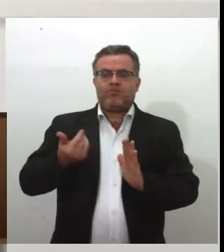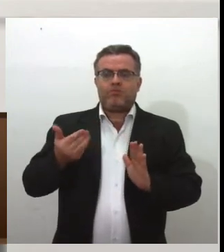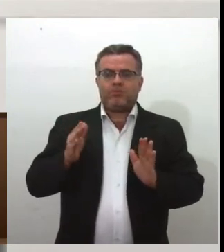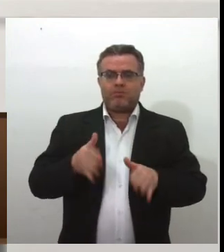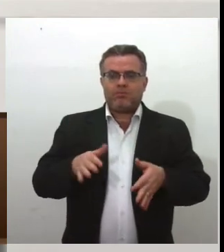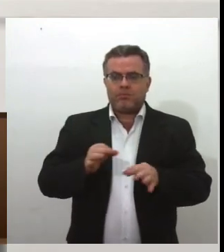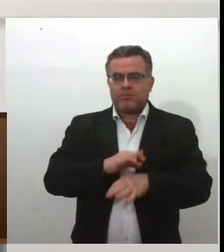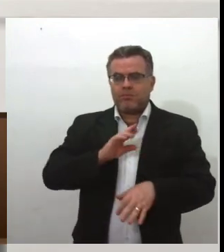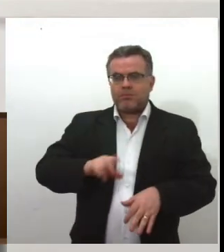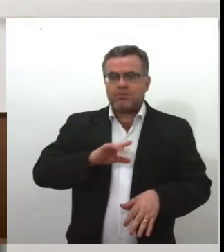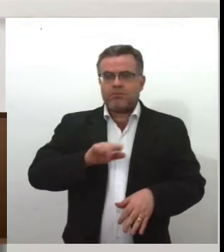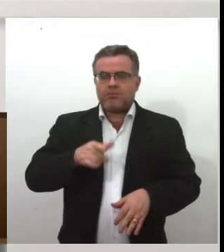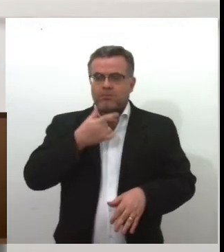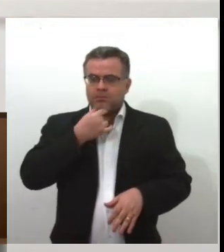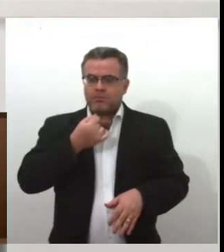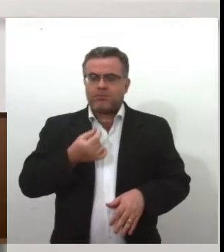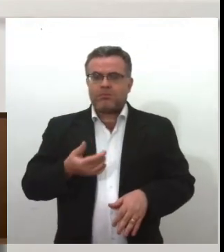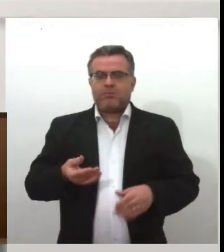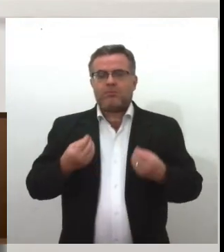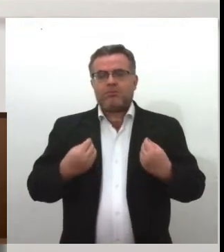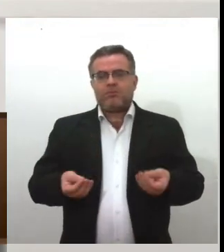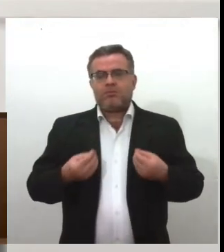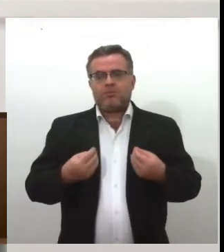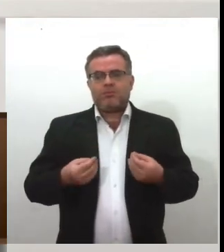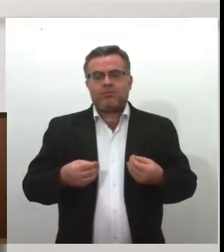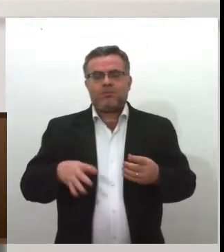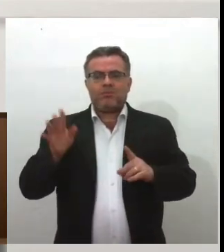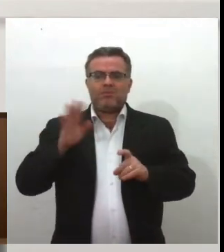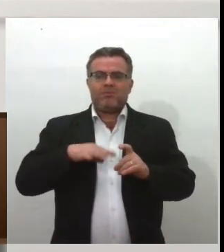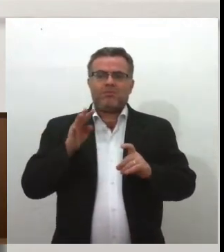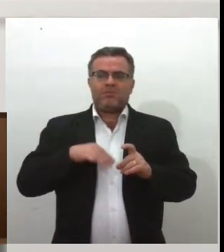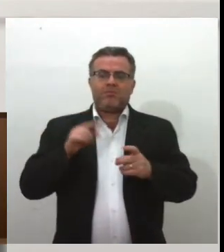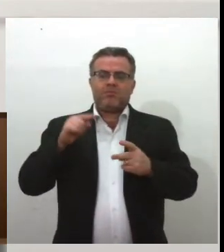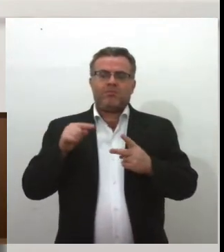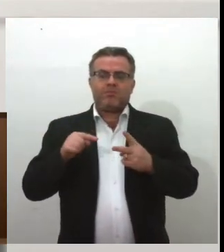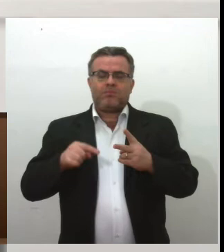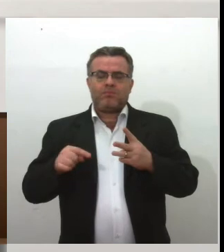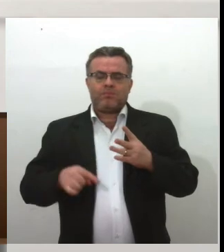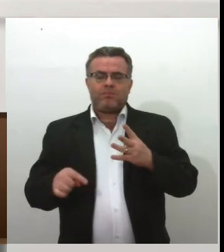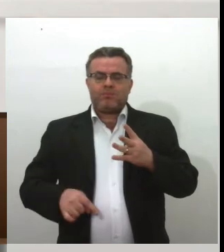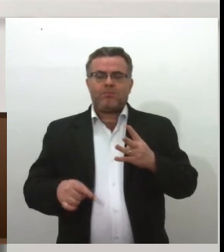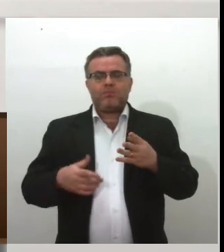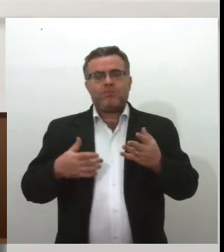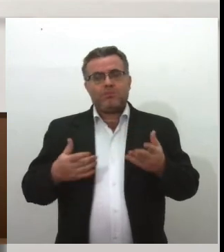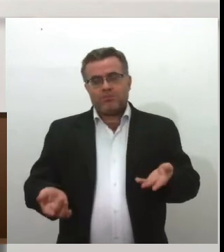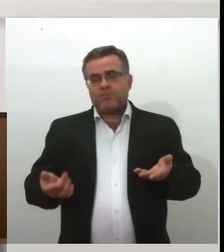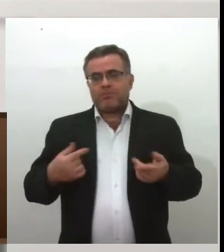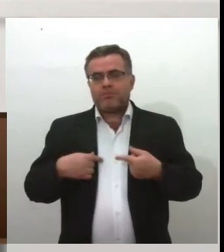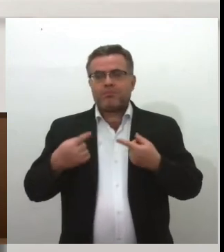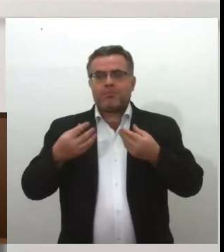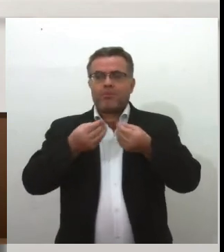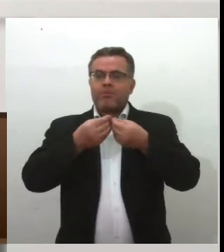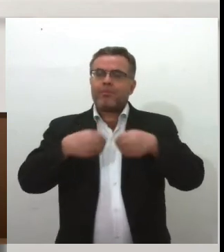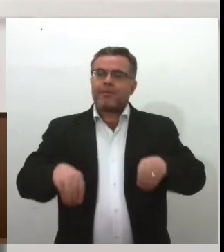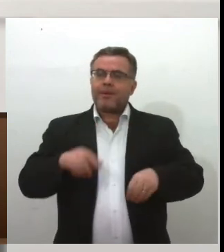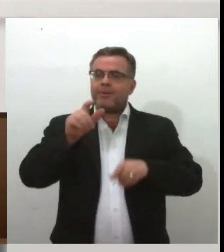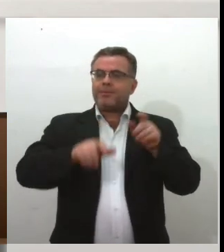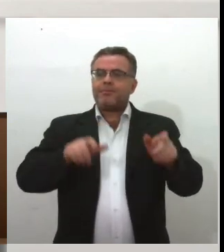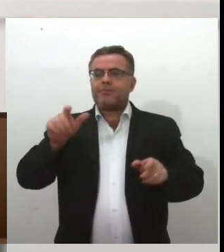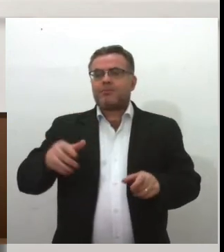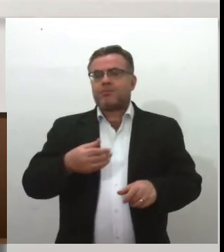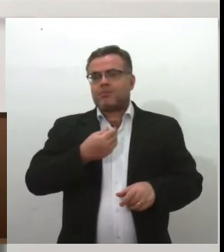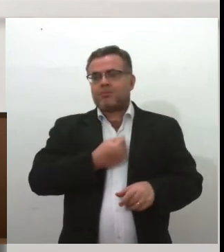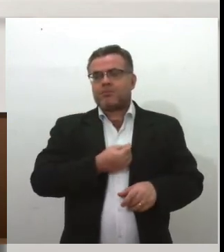mais homem. Então, tem vários mitos aí, vários inventários que atrapalham esse homem resgatar a